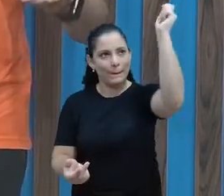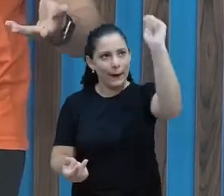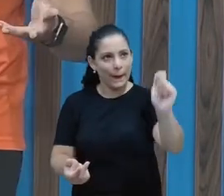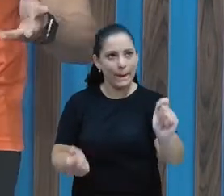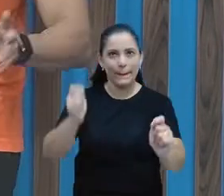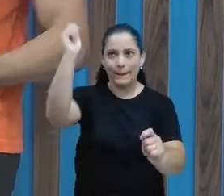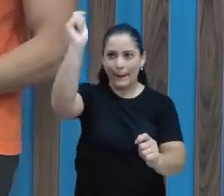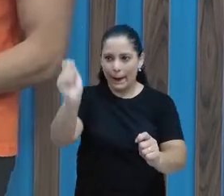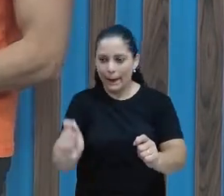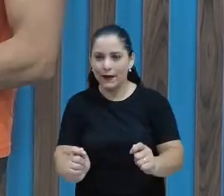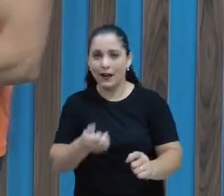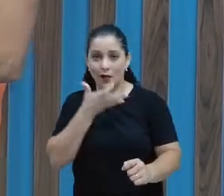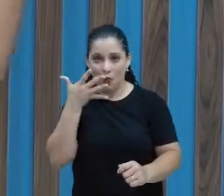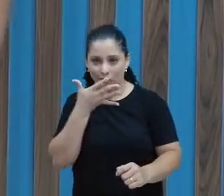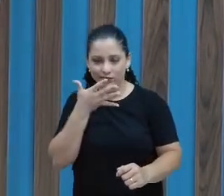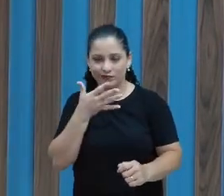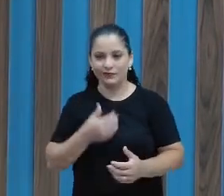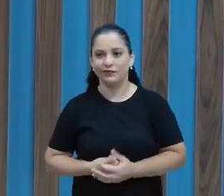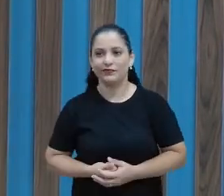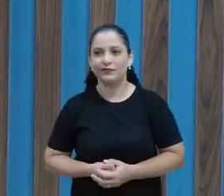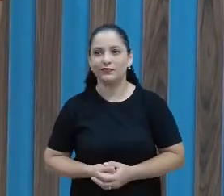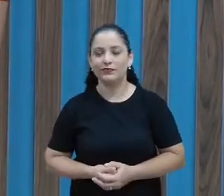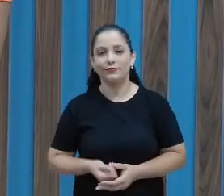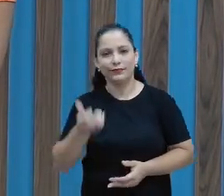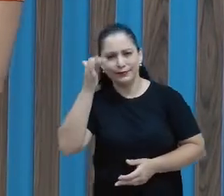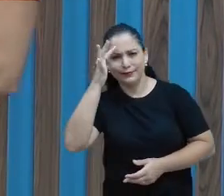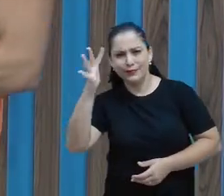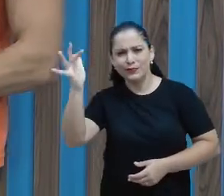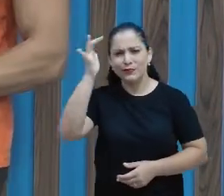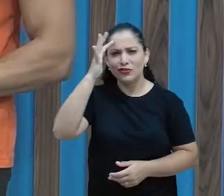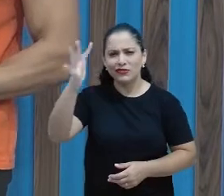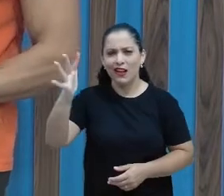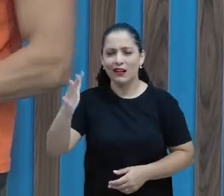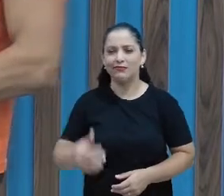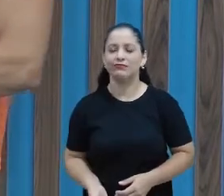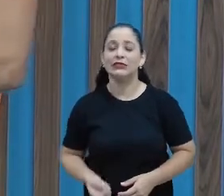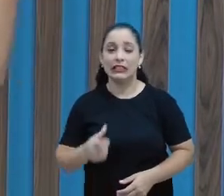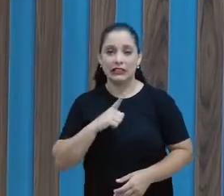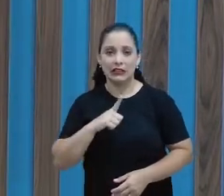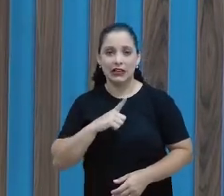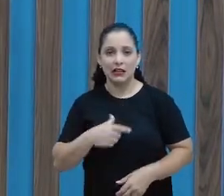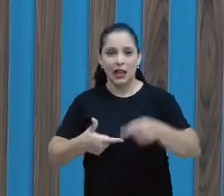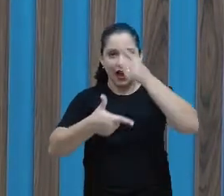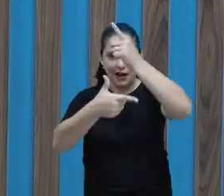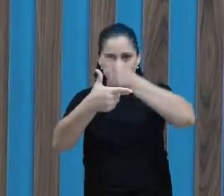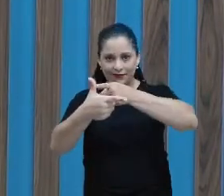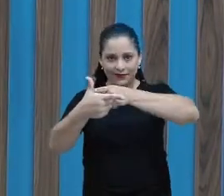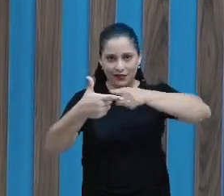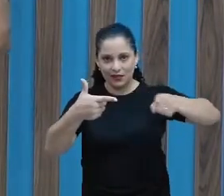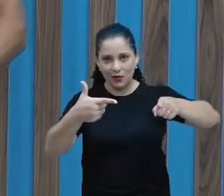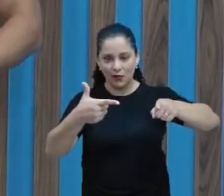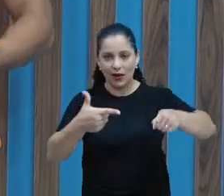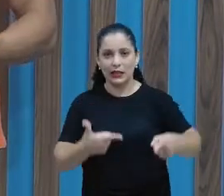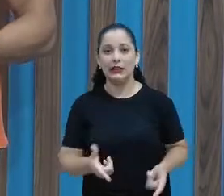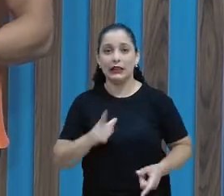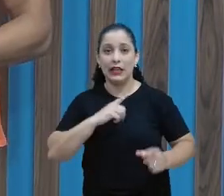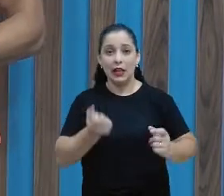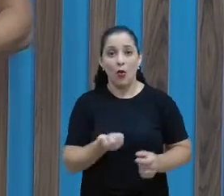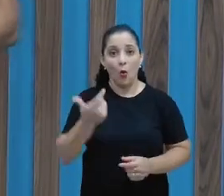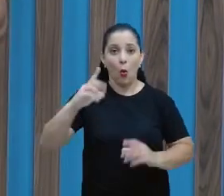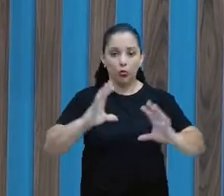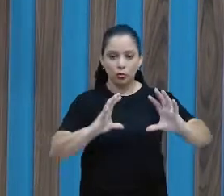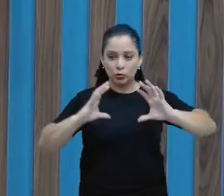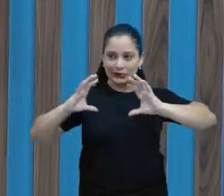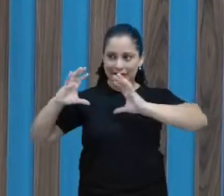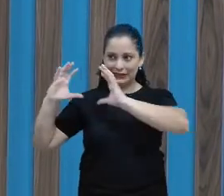E isso vale também, por exemplo, imagina se eu continuo essa divisão aqui e construo um outro círculo, e agora eu